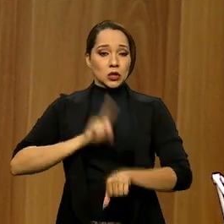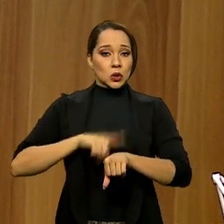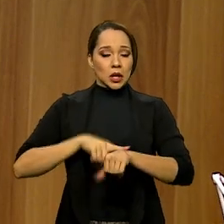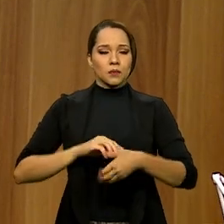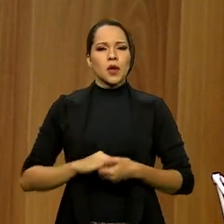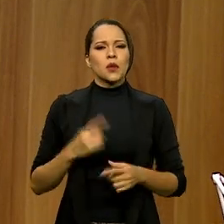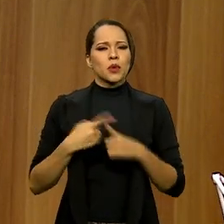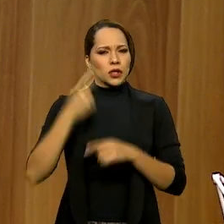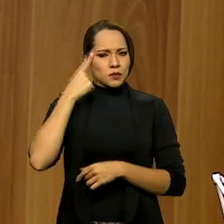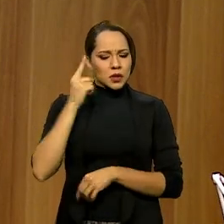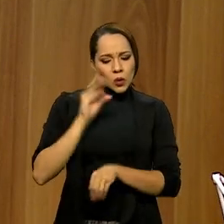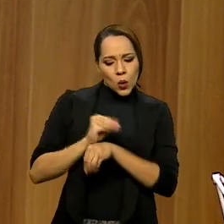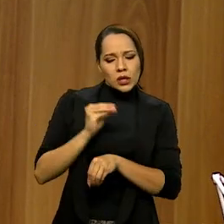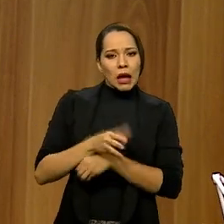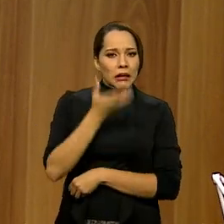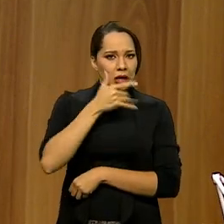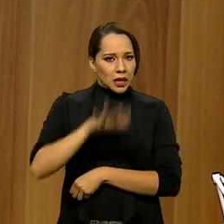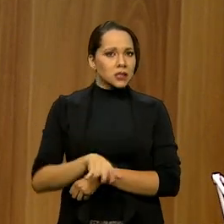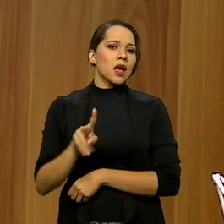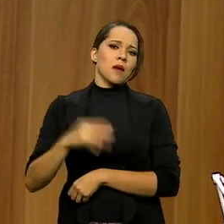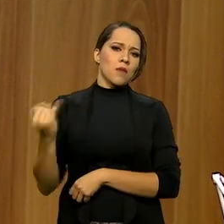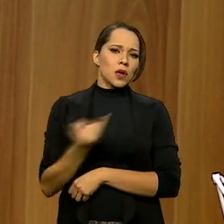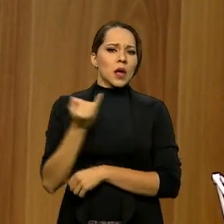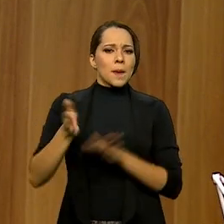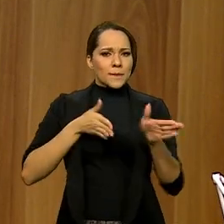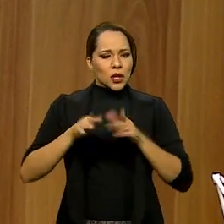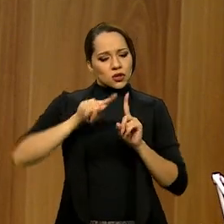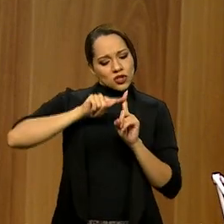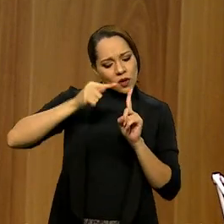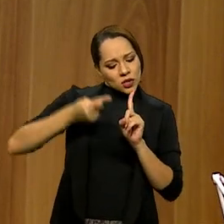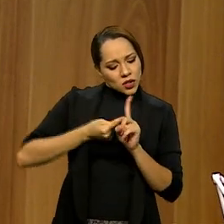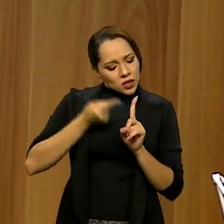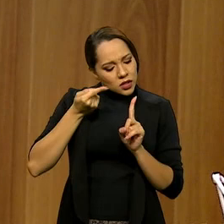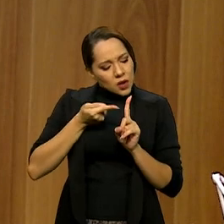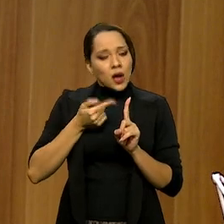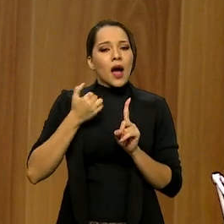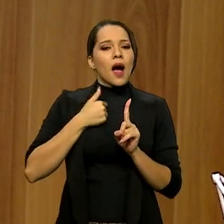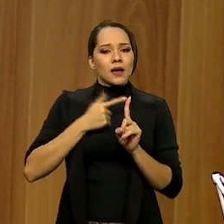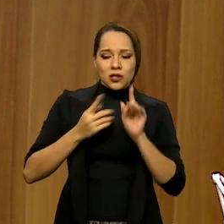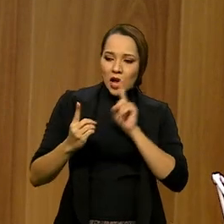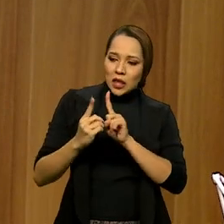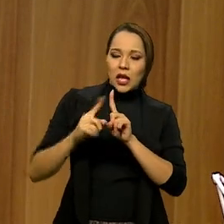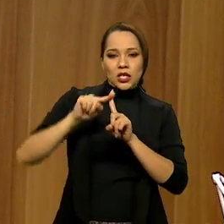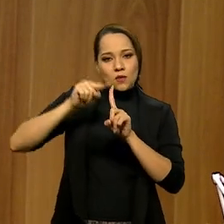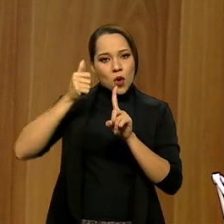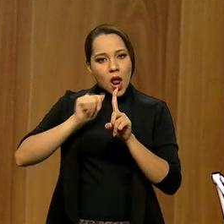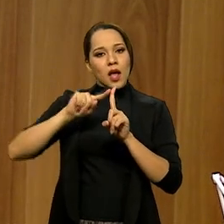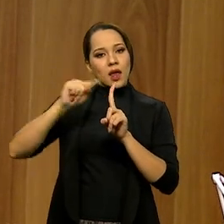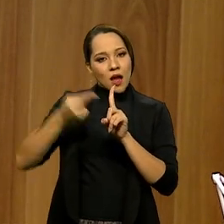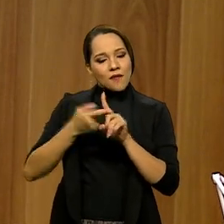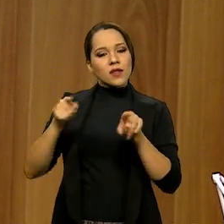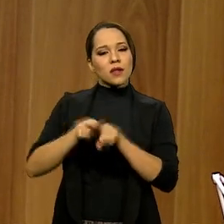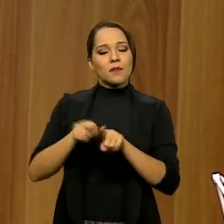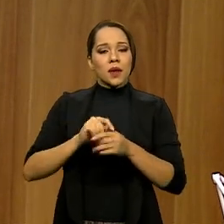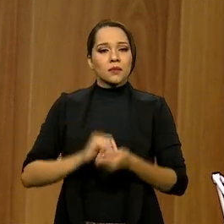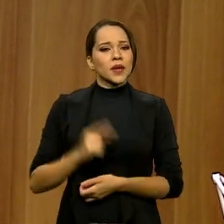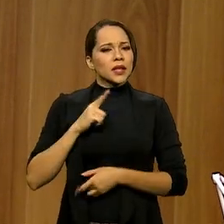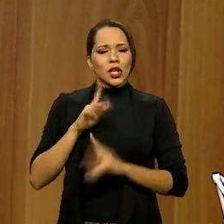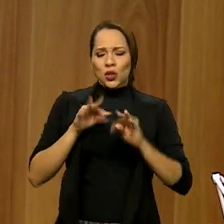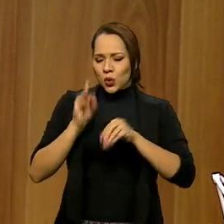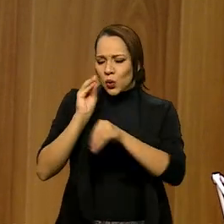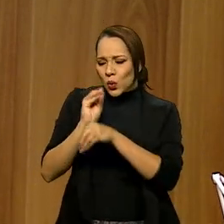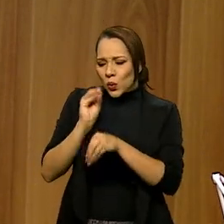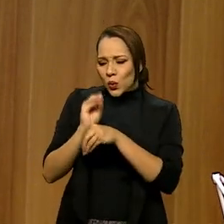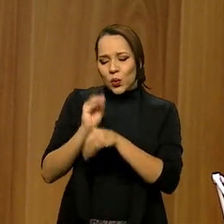gente acredita que cuidar da primeira infância ela é desde o período de gestação, por isso nós atendemos gestantes, não só crianças, mas gestantes. Então, elas têm todo esse